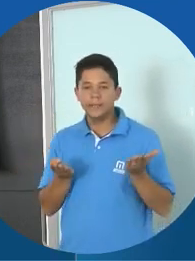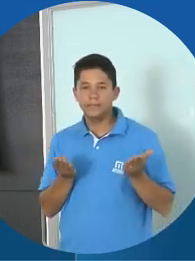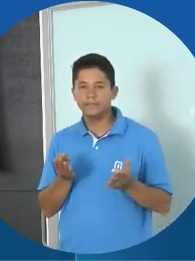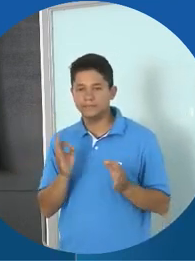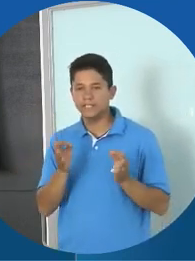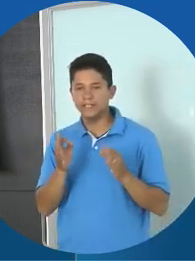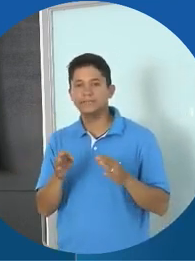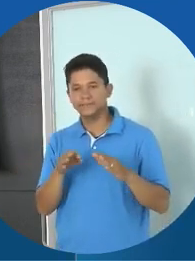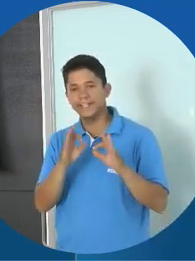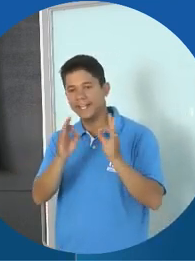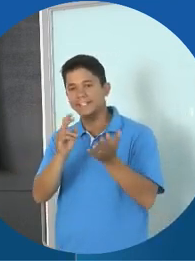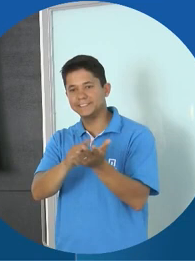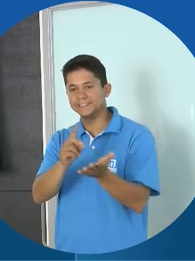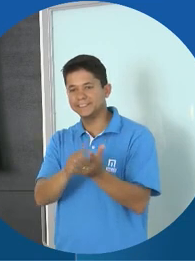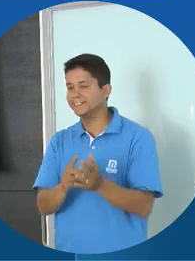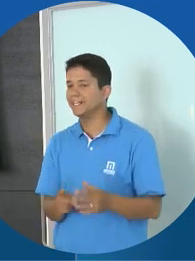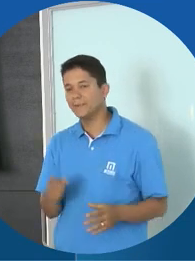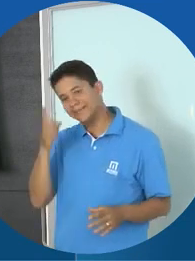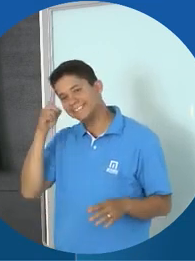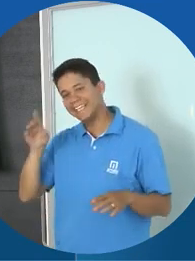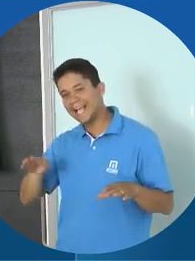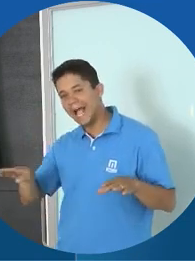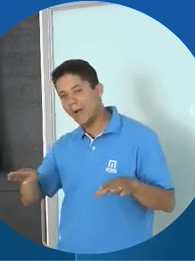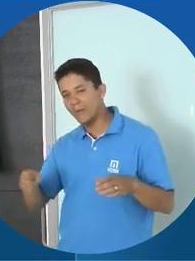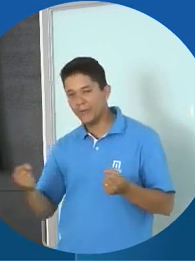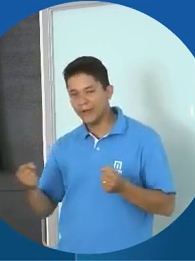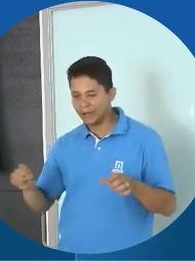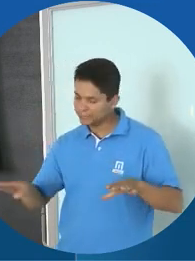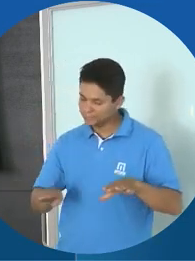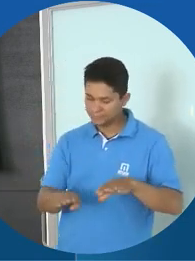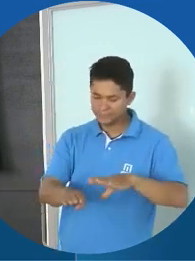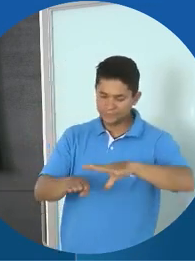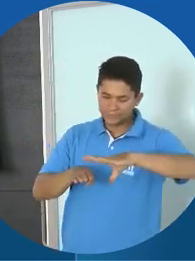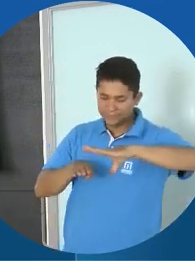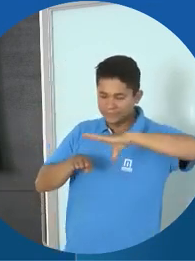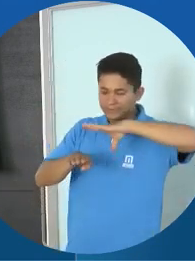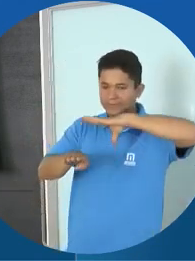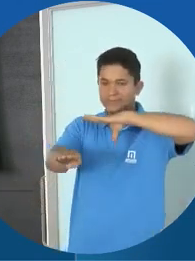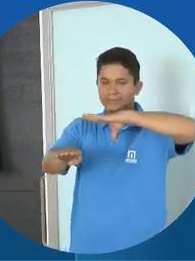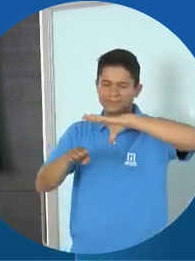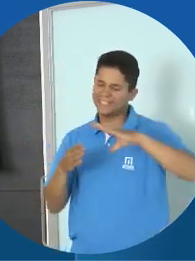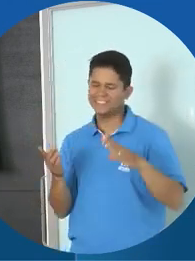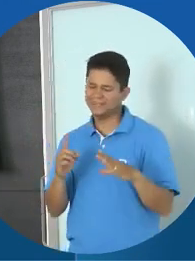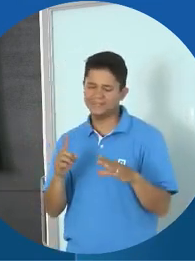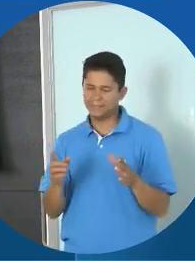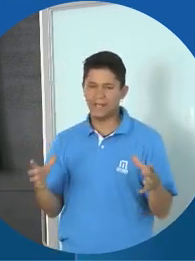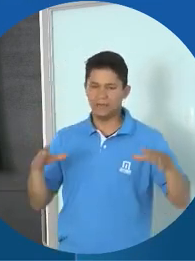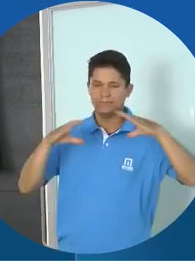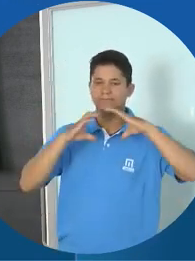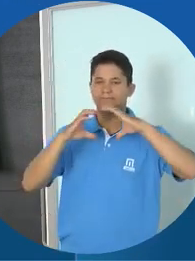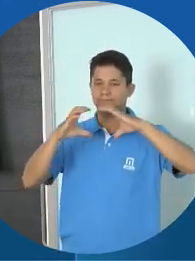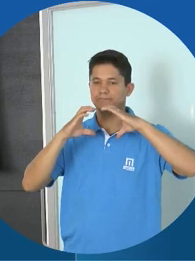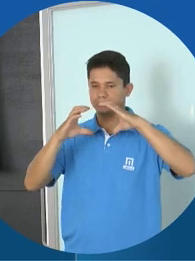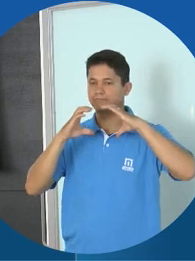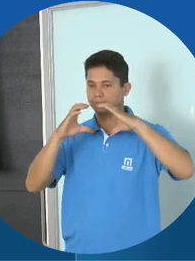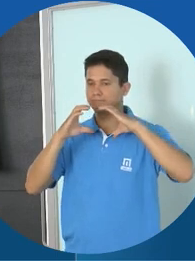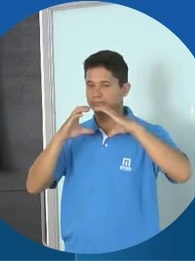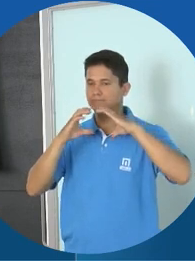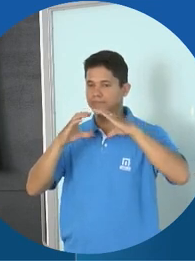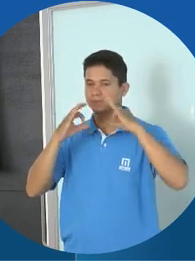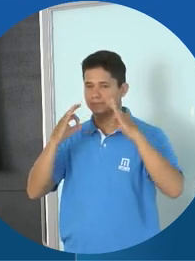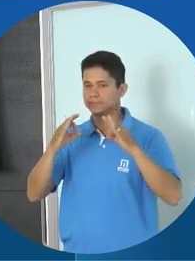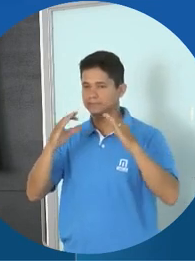a compressão. A partir do momento que a gente começa a perder materiais de um dos lados ou criar vazios, nós temos